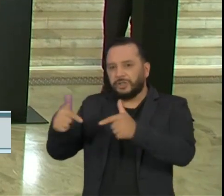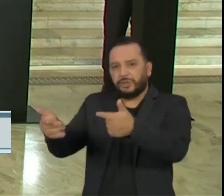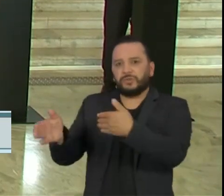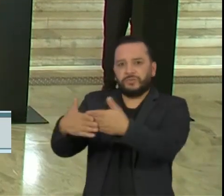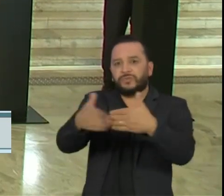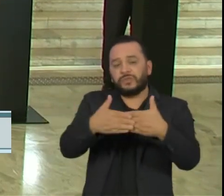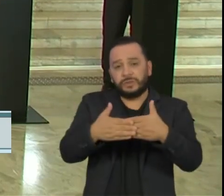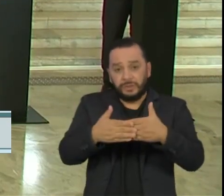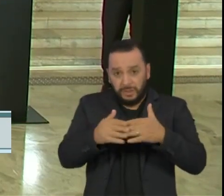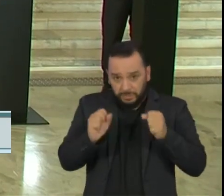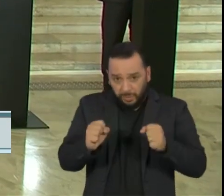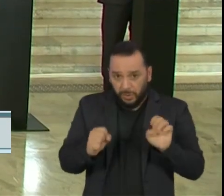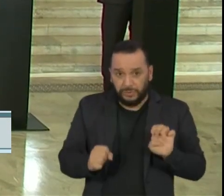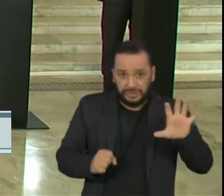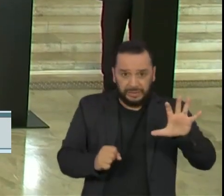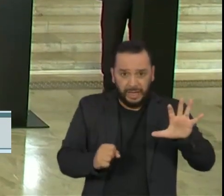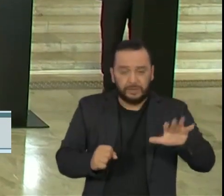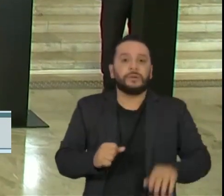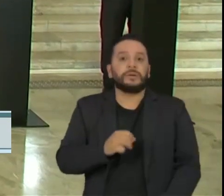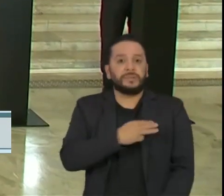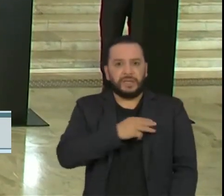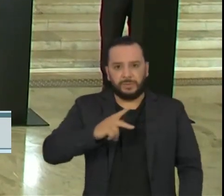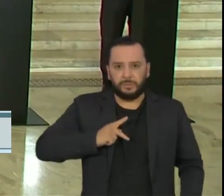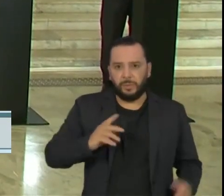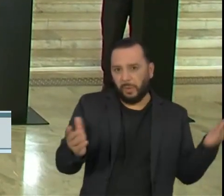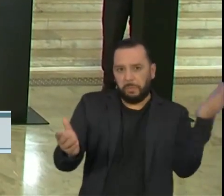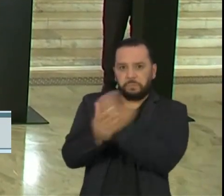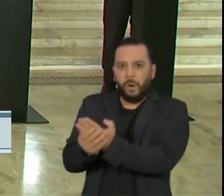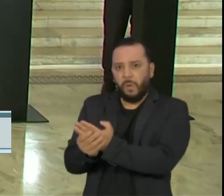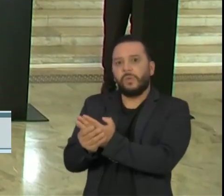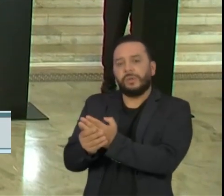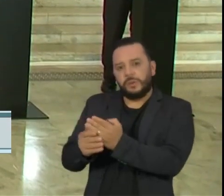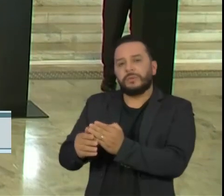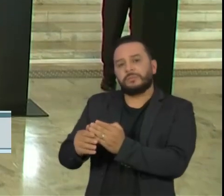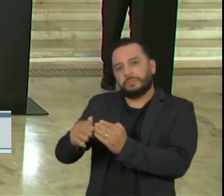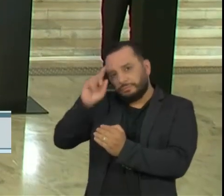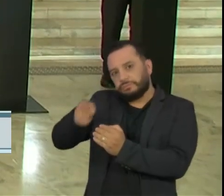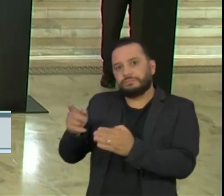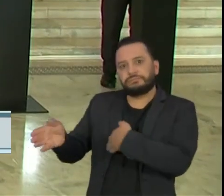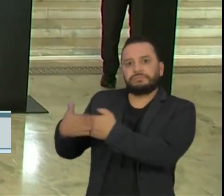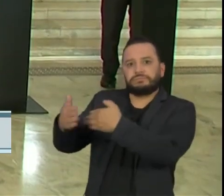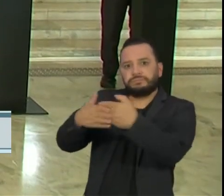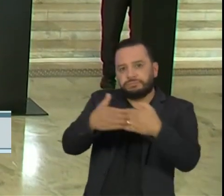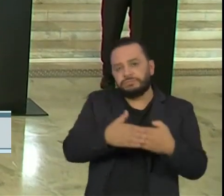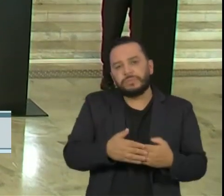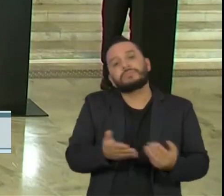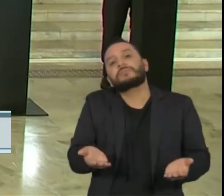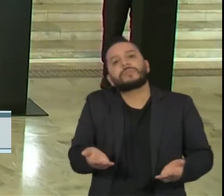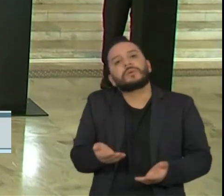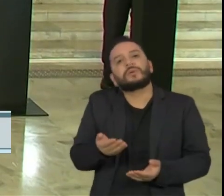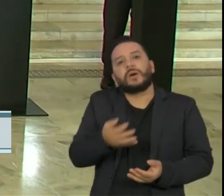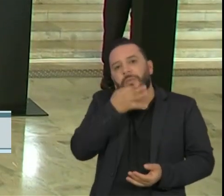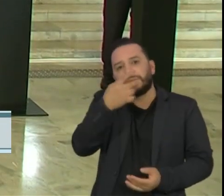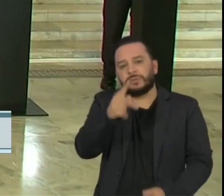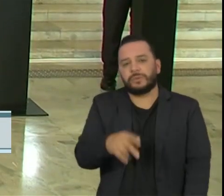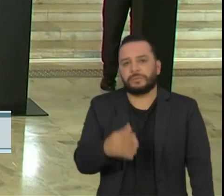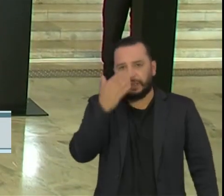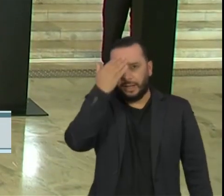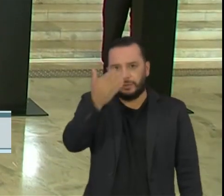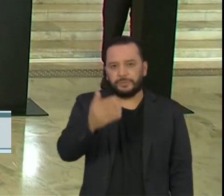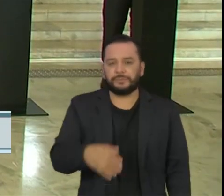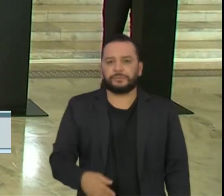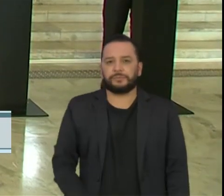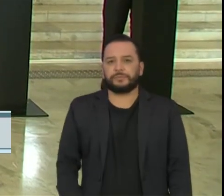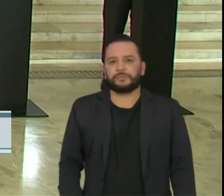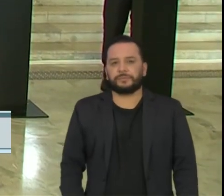levar o caso para o Ministério Público para que a medida sugerida pelo comitê seja cumprida. Obrigado. Obrigado, Fábio.